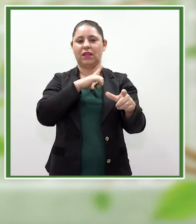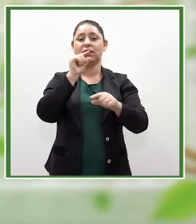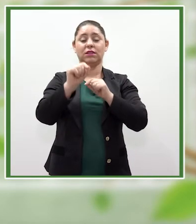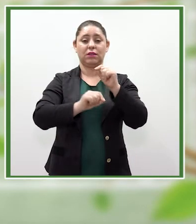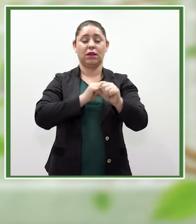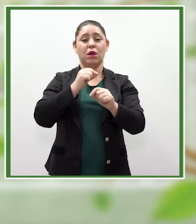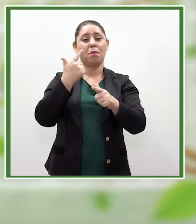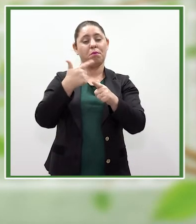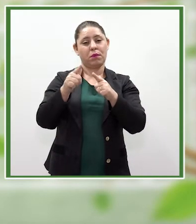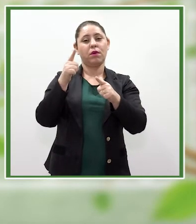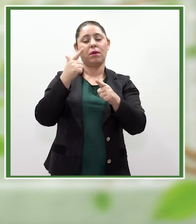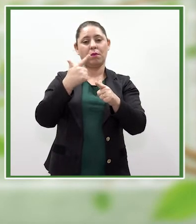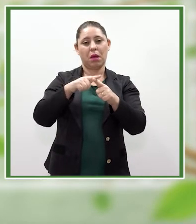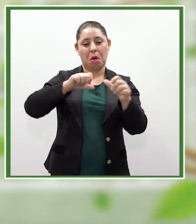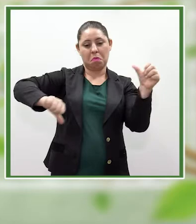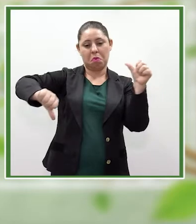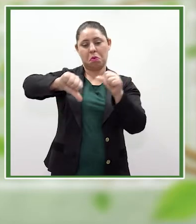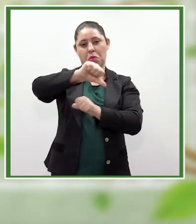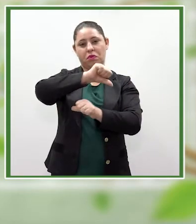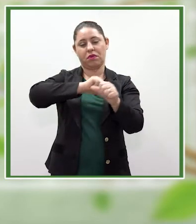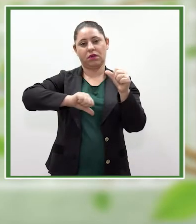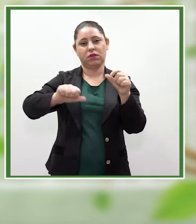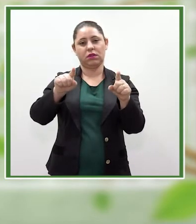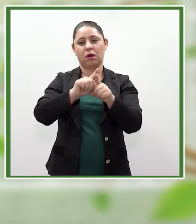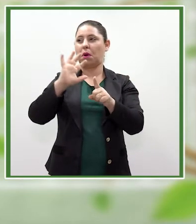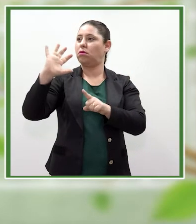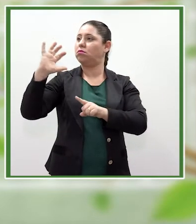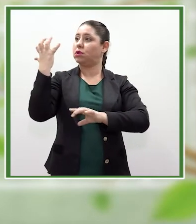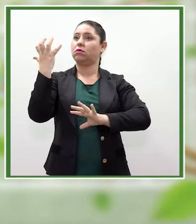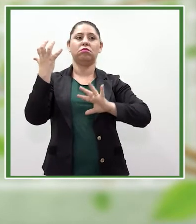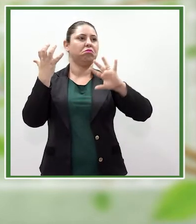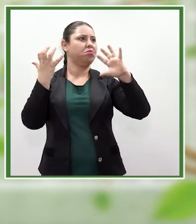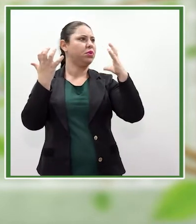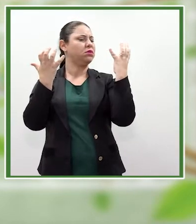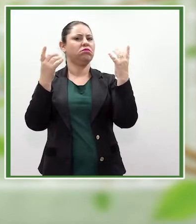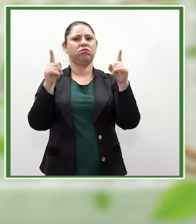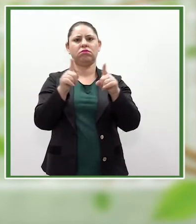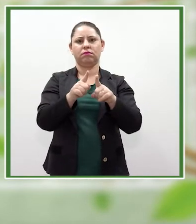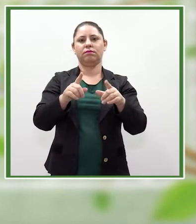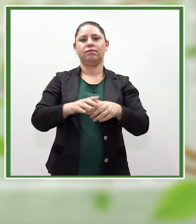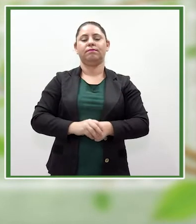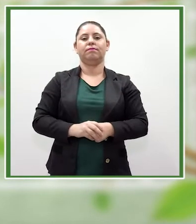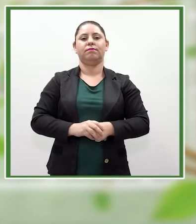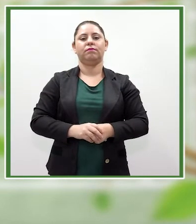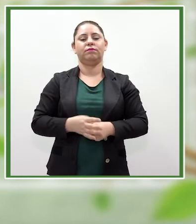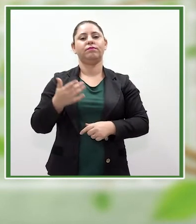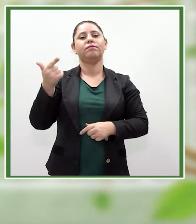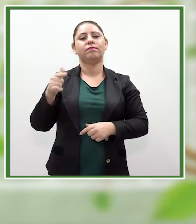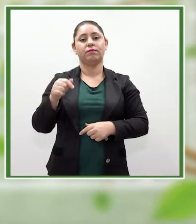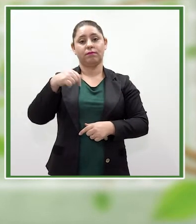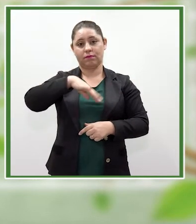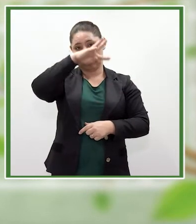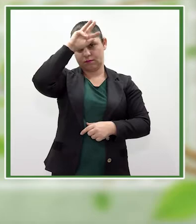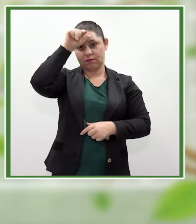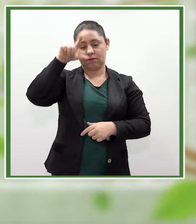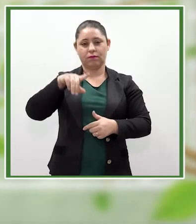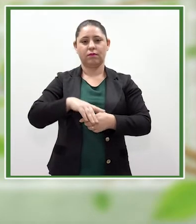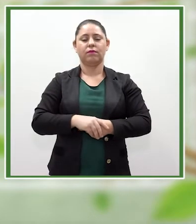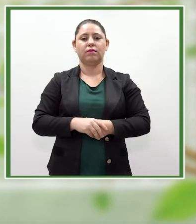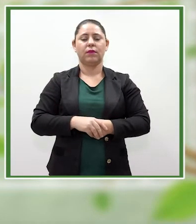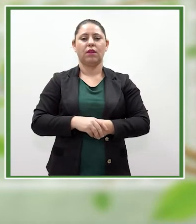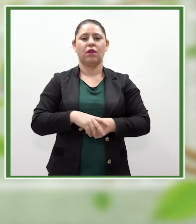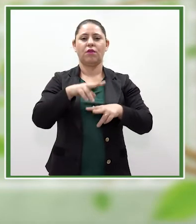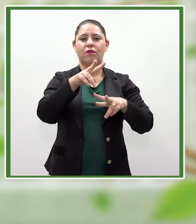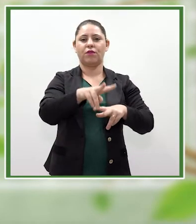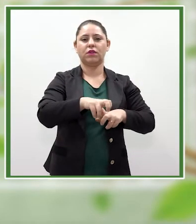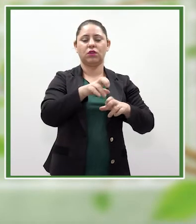esses acontecimentos climáticos. Agora, de novo, aqui no Mato Grosso do Sul, na fazenda do Grupo Mutum, onde nós